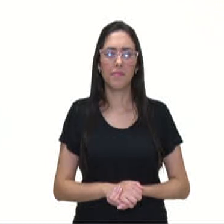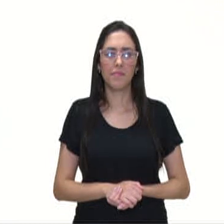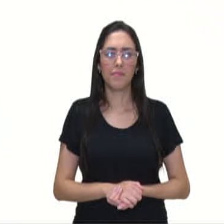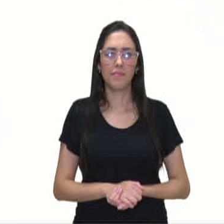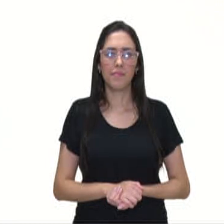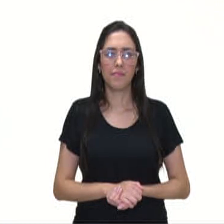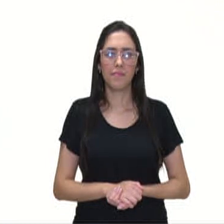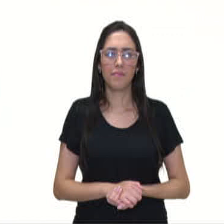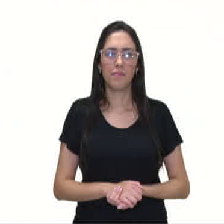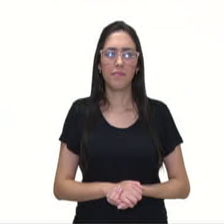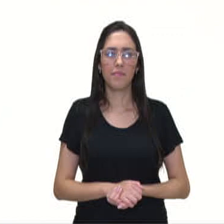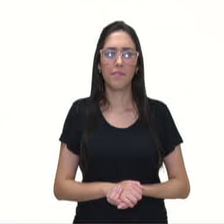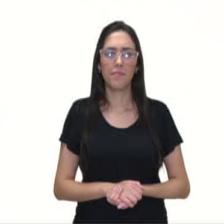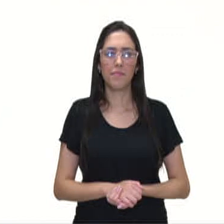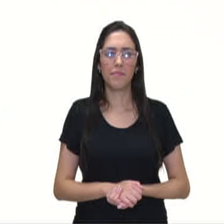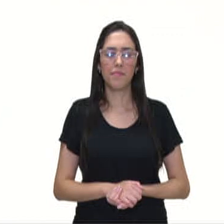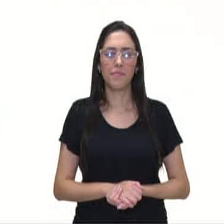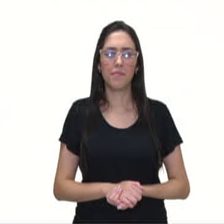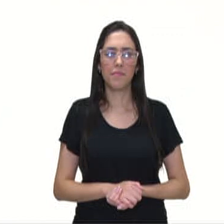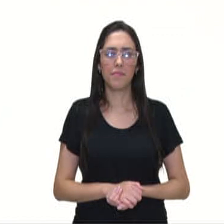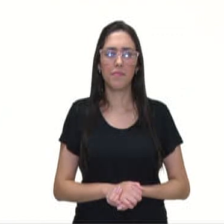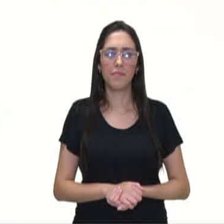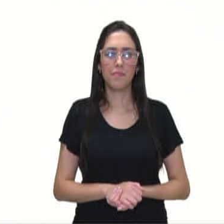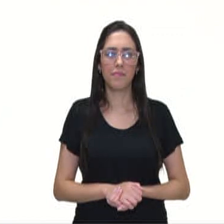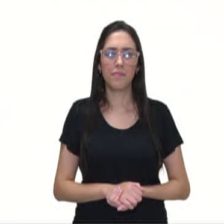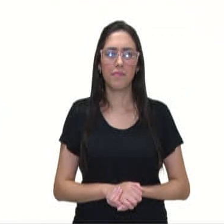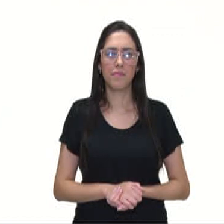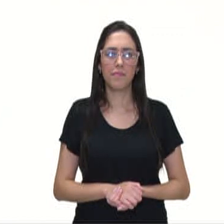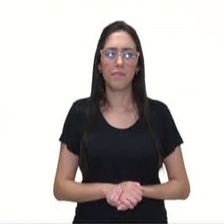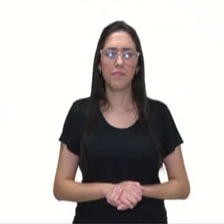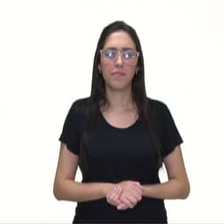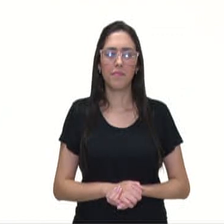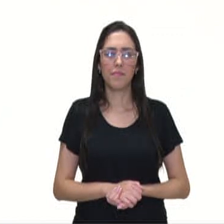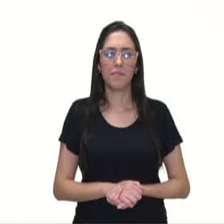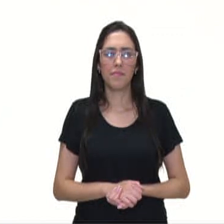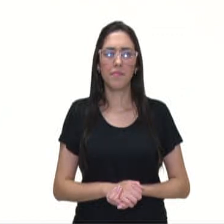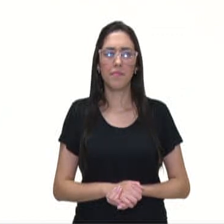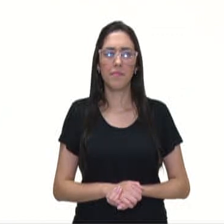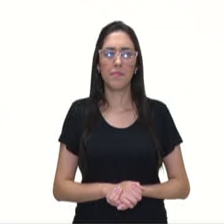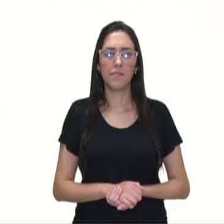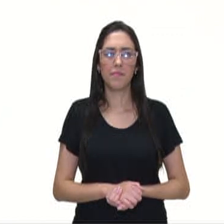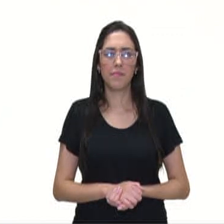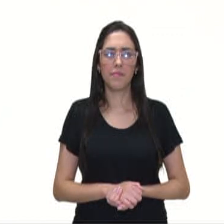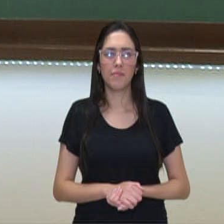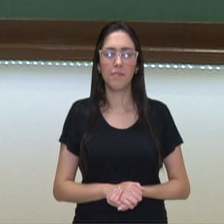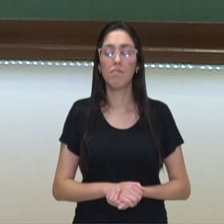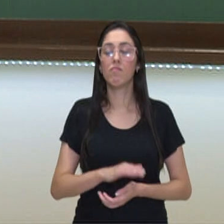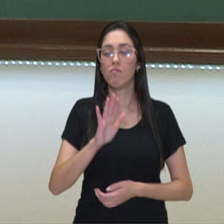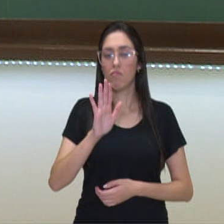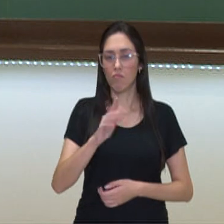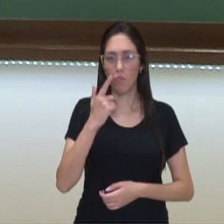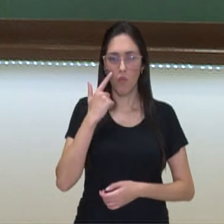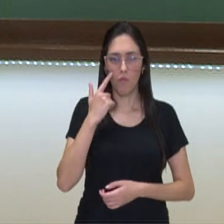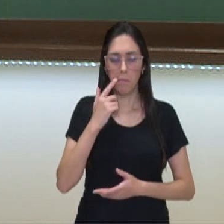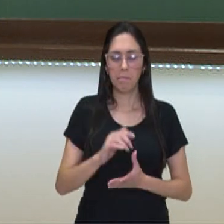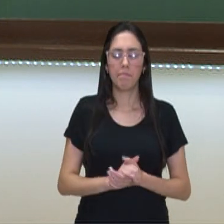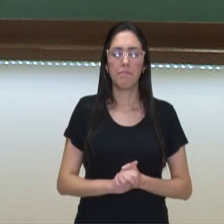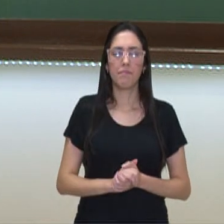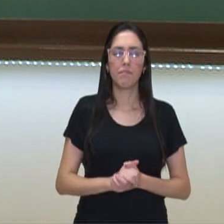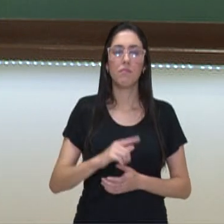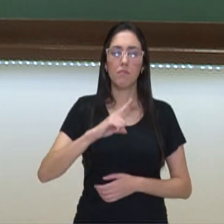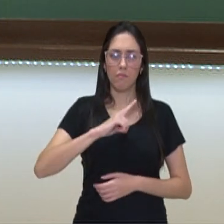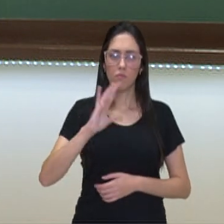North America, Australia and New Zealand took place. Vejam bem, agora a gente viu que teve